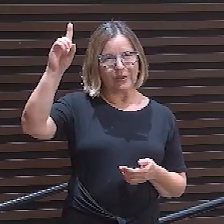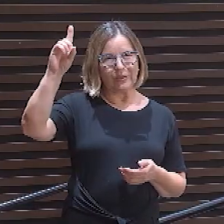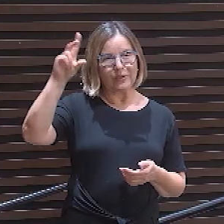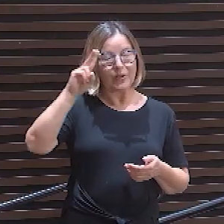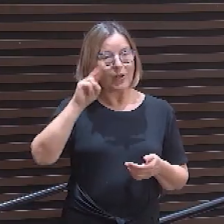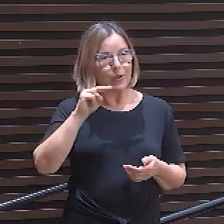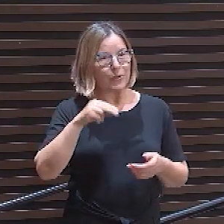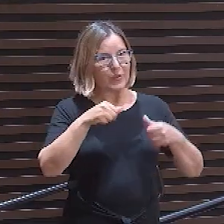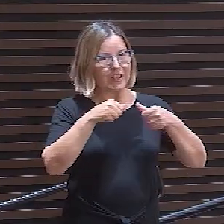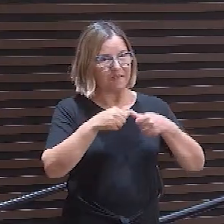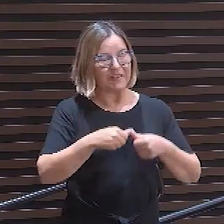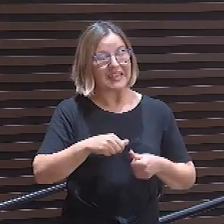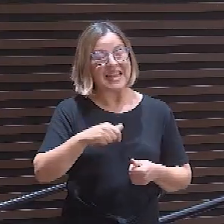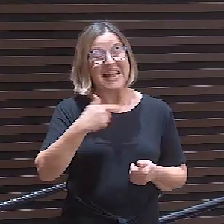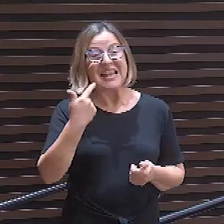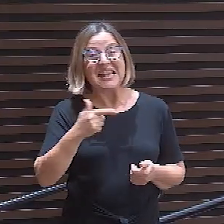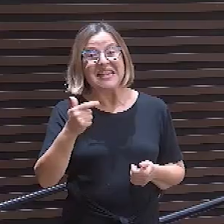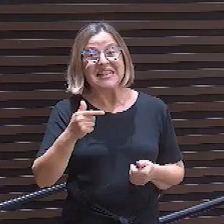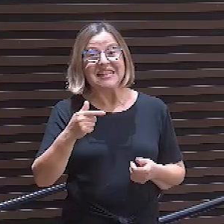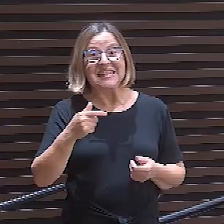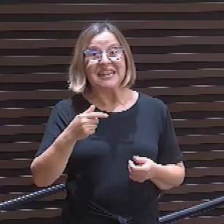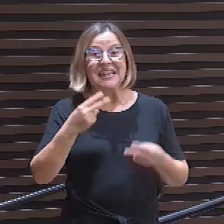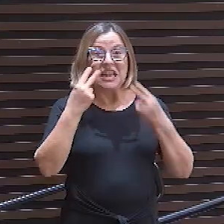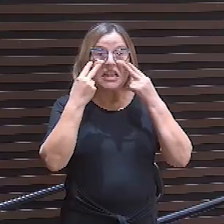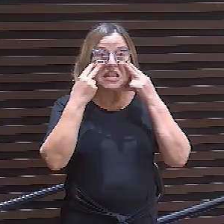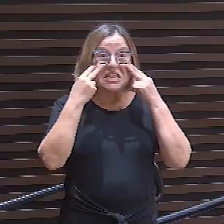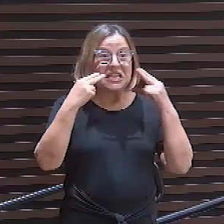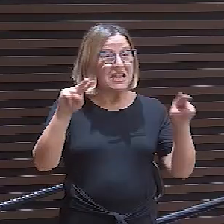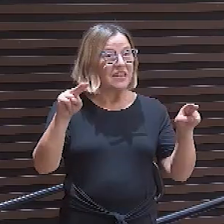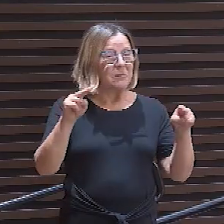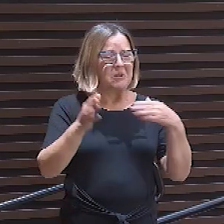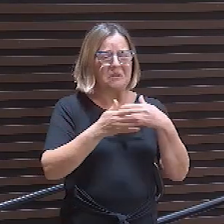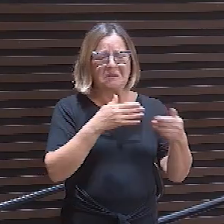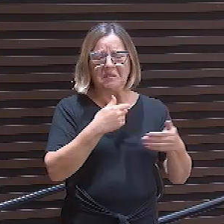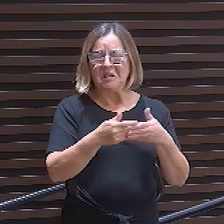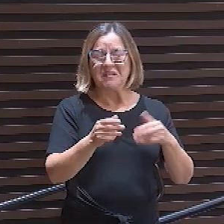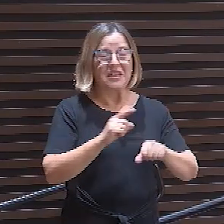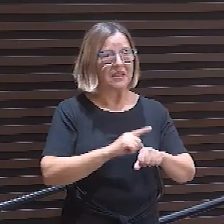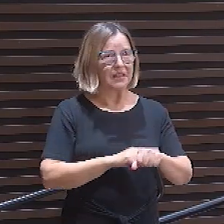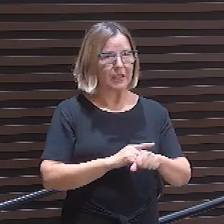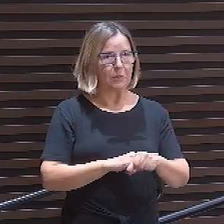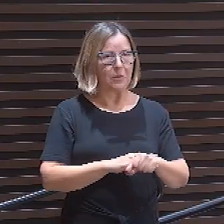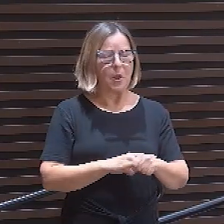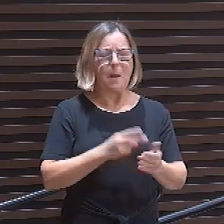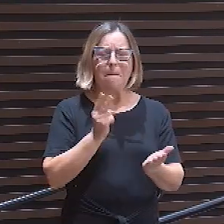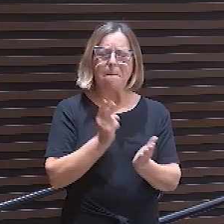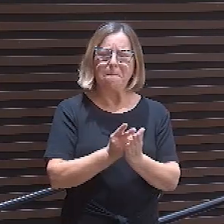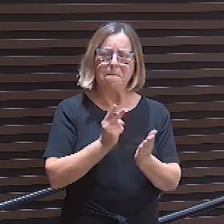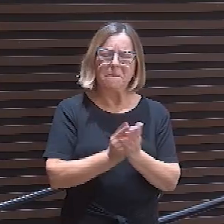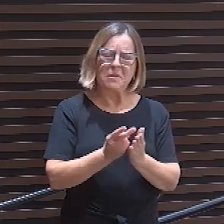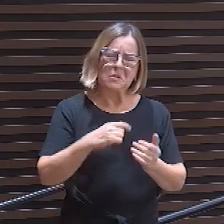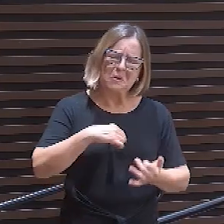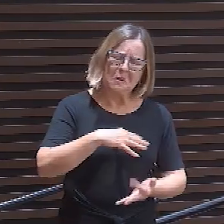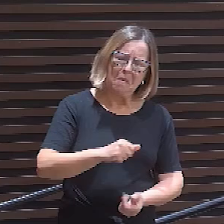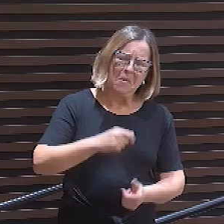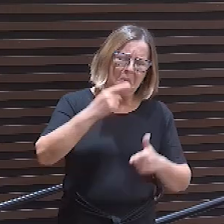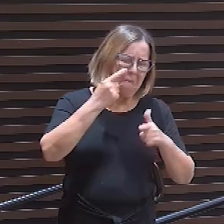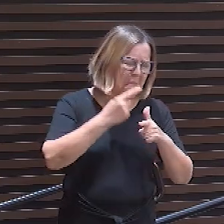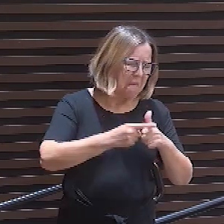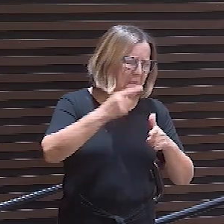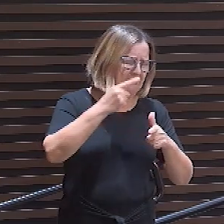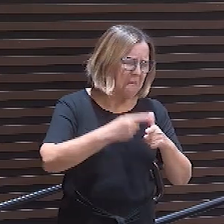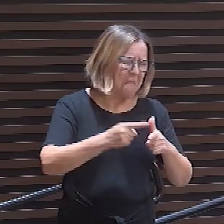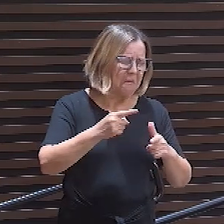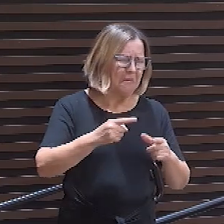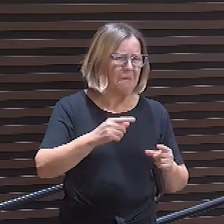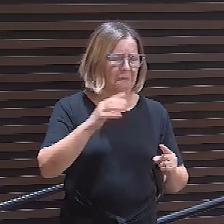testemunha em qualquer tempo. Mesmo que o mundo esteja convulsionado ao máximo, Deus